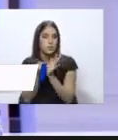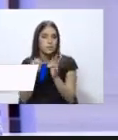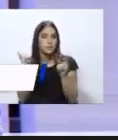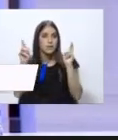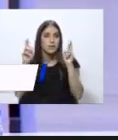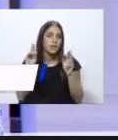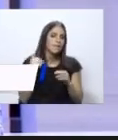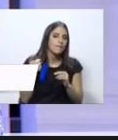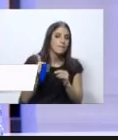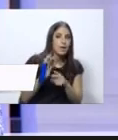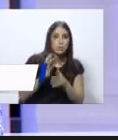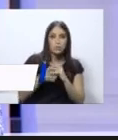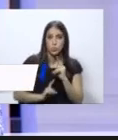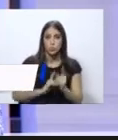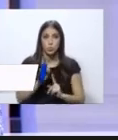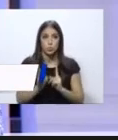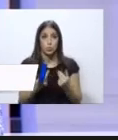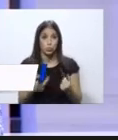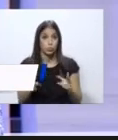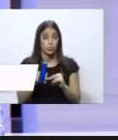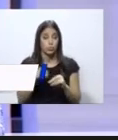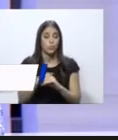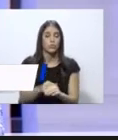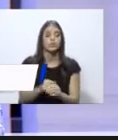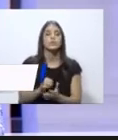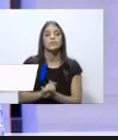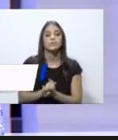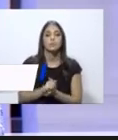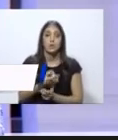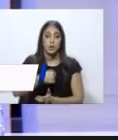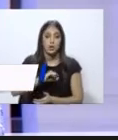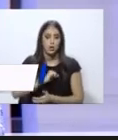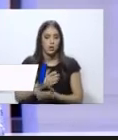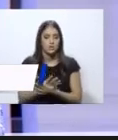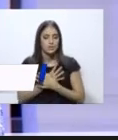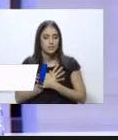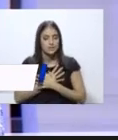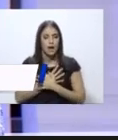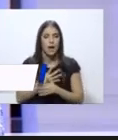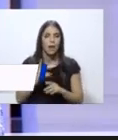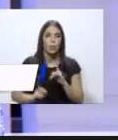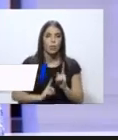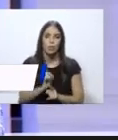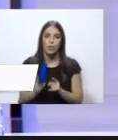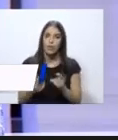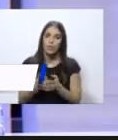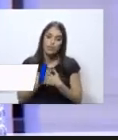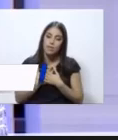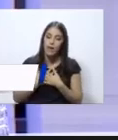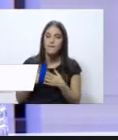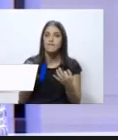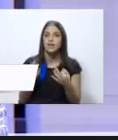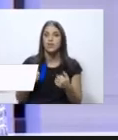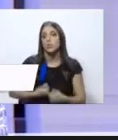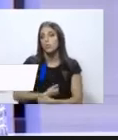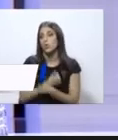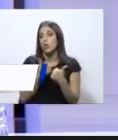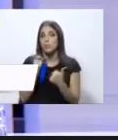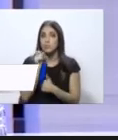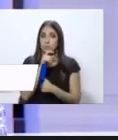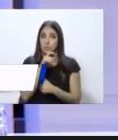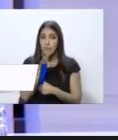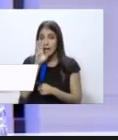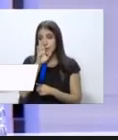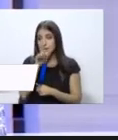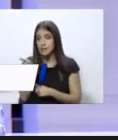sobre os novos jogadores. A nós, o que é que esperamos que lhes corra o melhor possível, porque quanto melhor